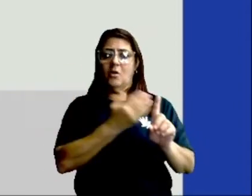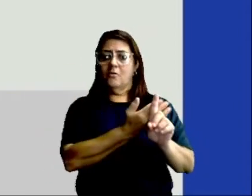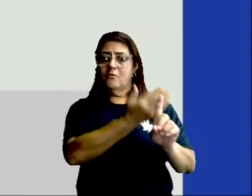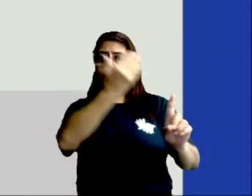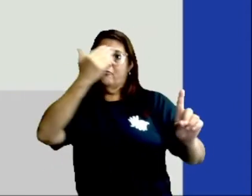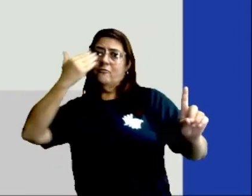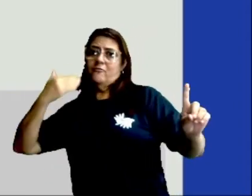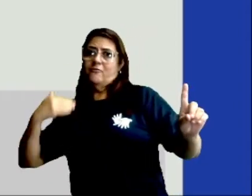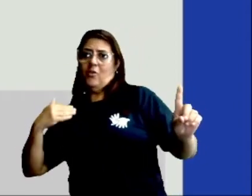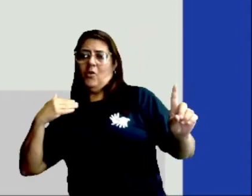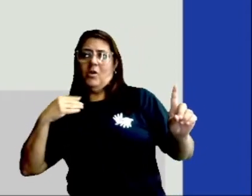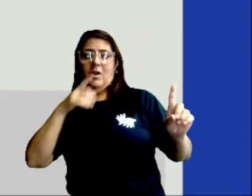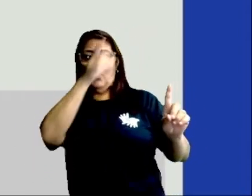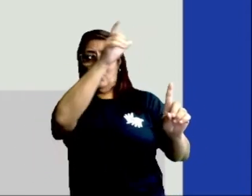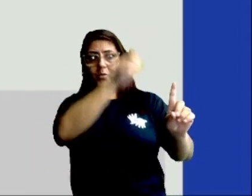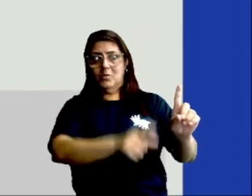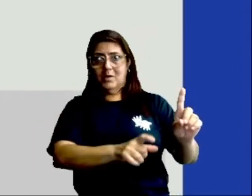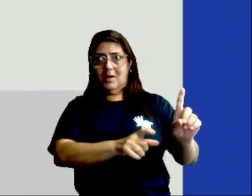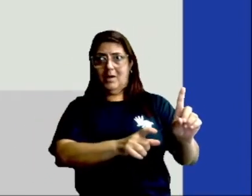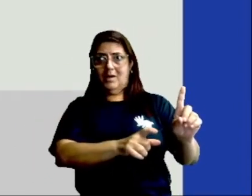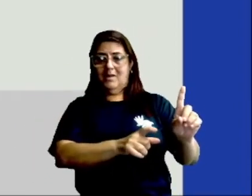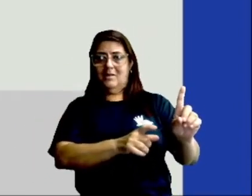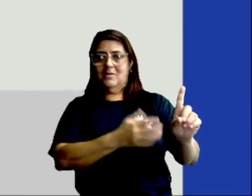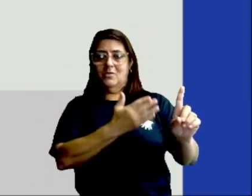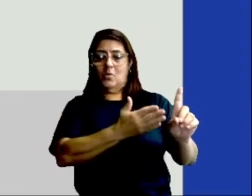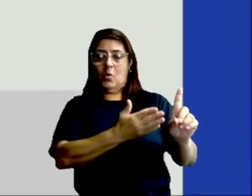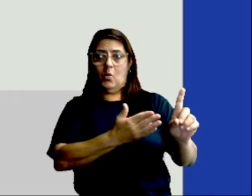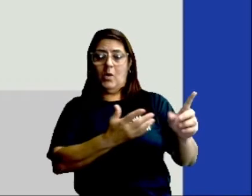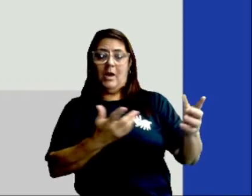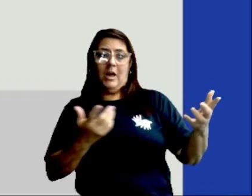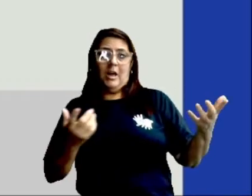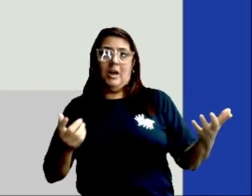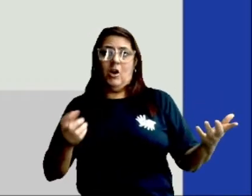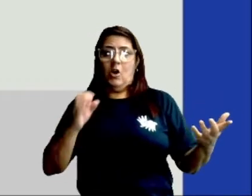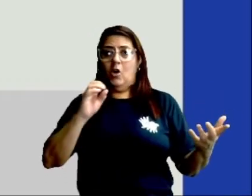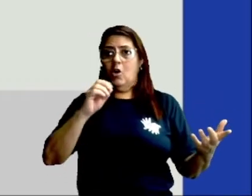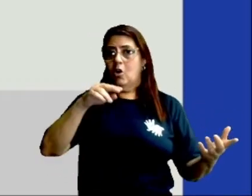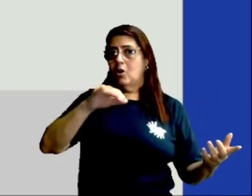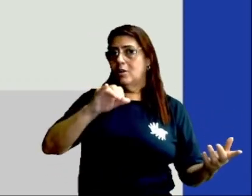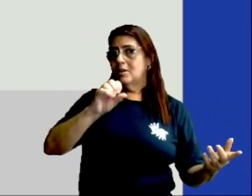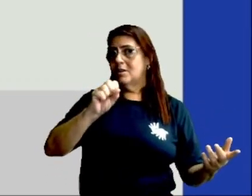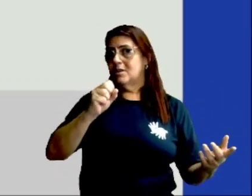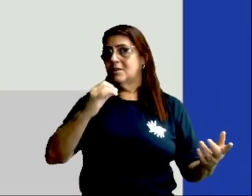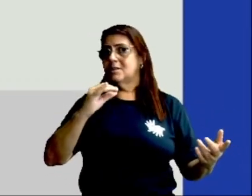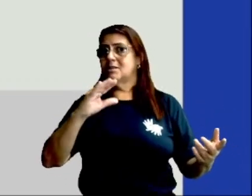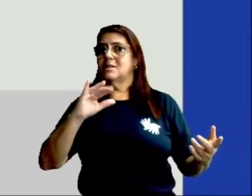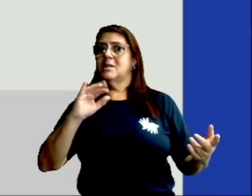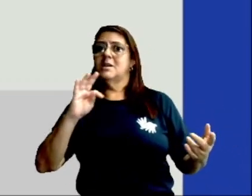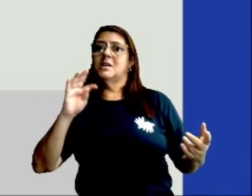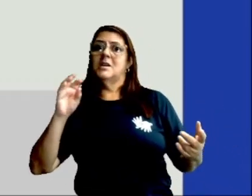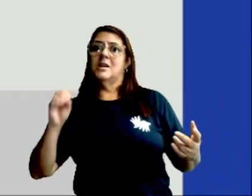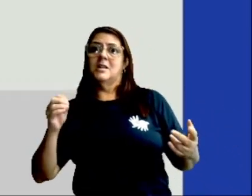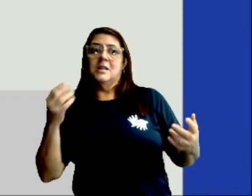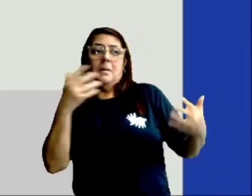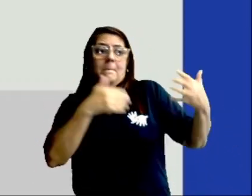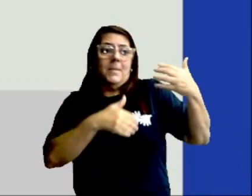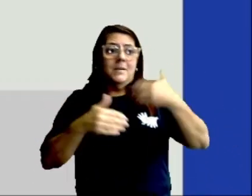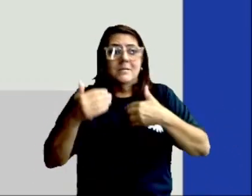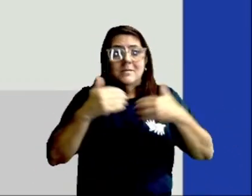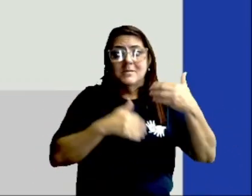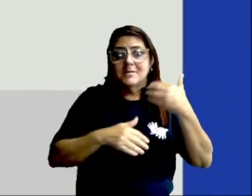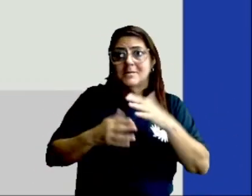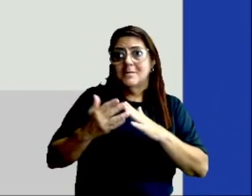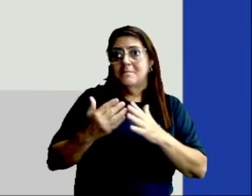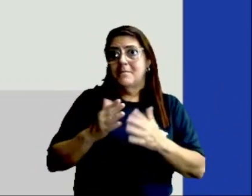envolver muito. Já o narrador onisciente não, ele se envolve, ele percebe mais, tá bom? Então,